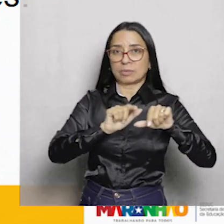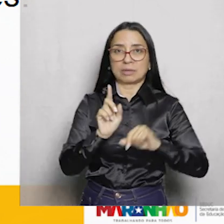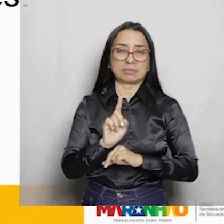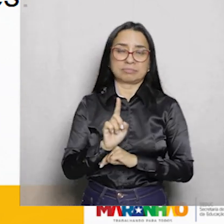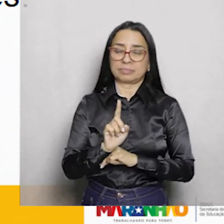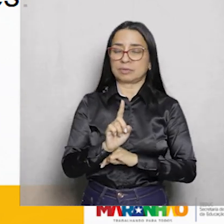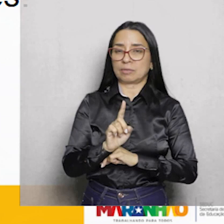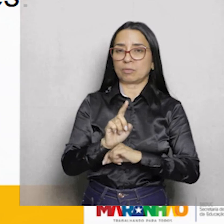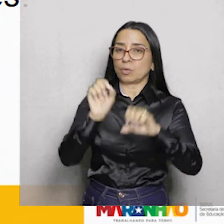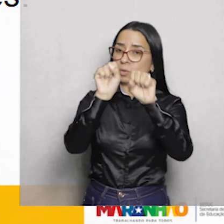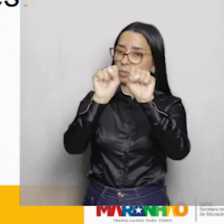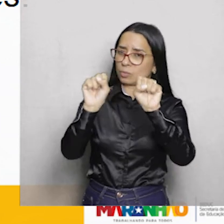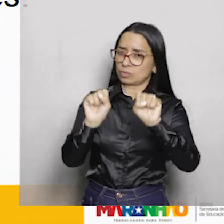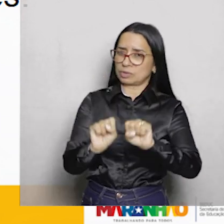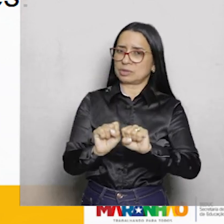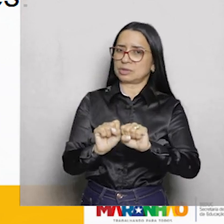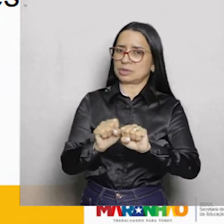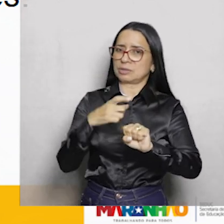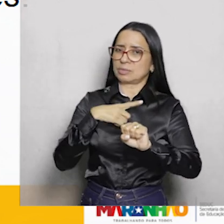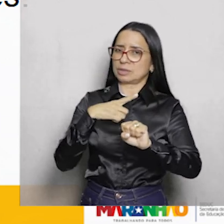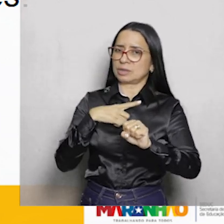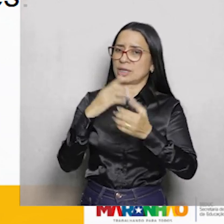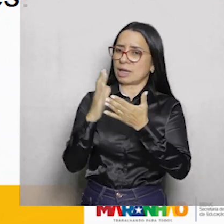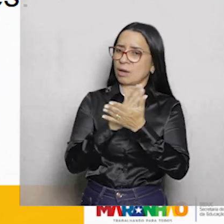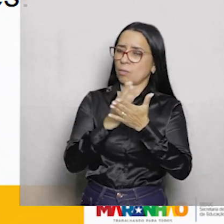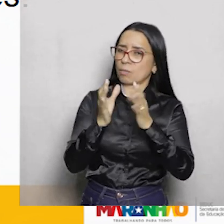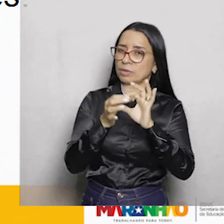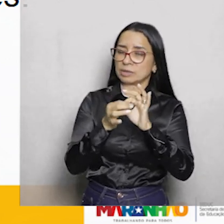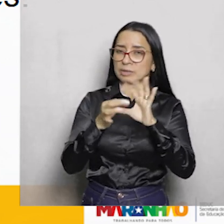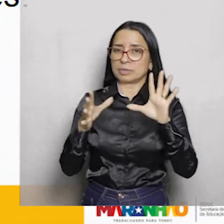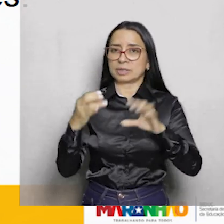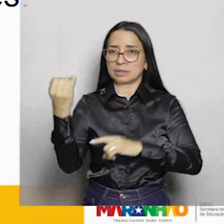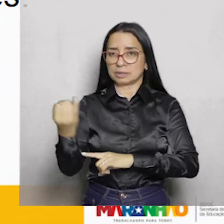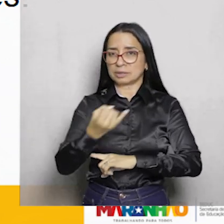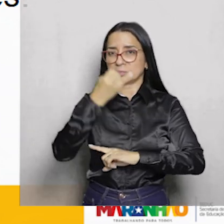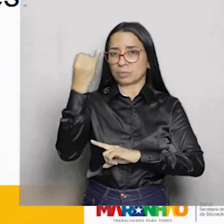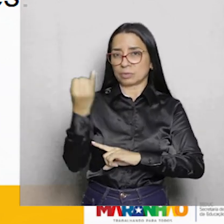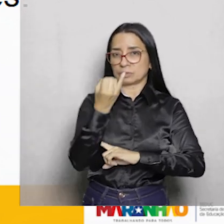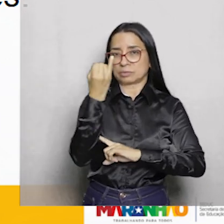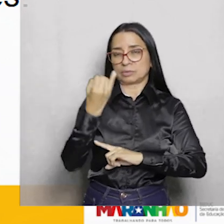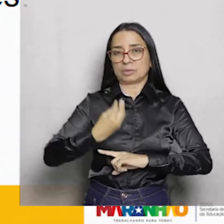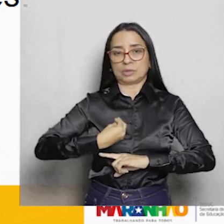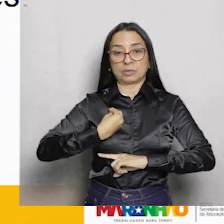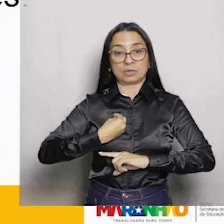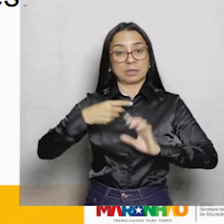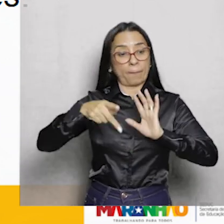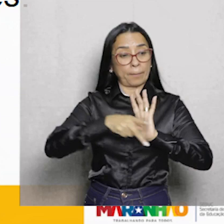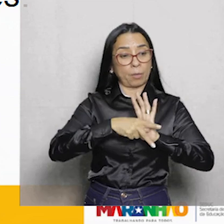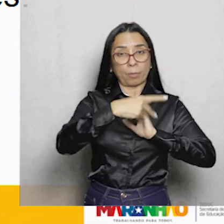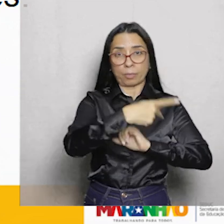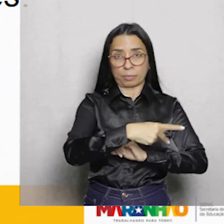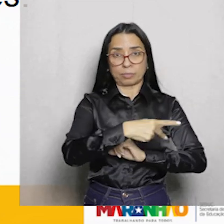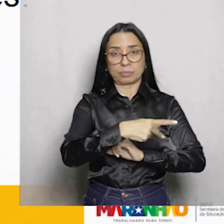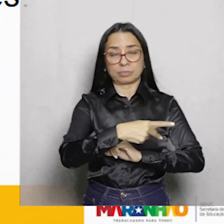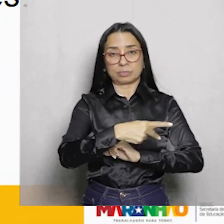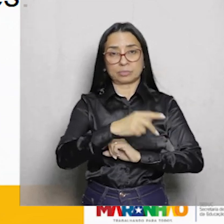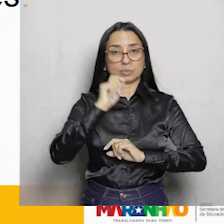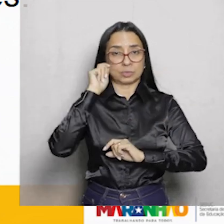frestas, algumas brechas importantes para a sobrevivência dos negros, como é o caso do escravo do